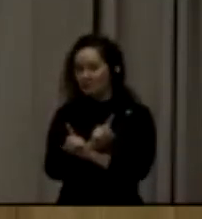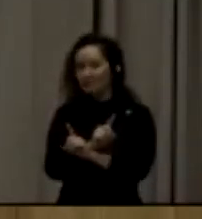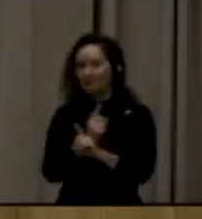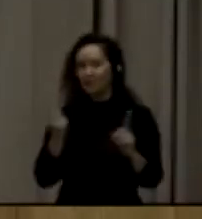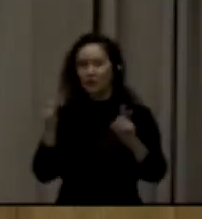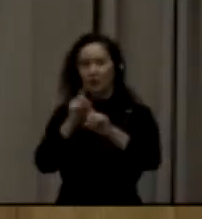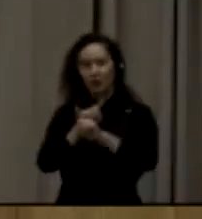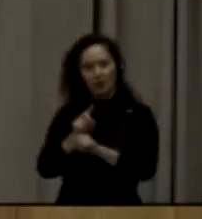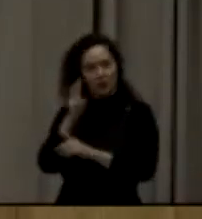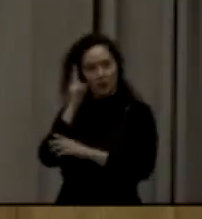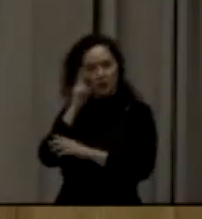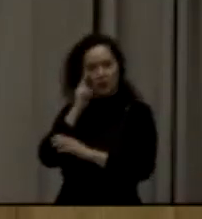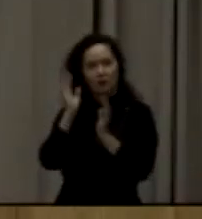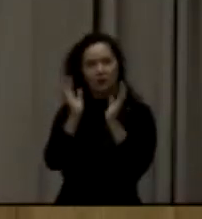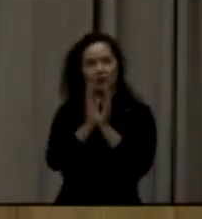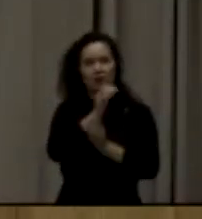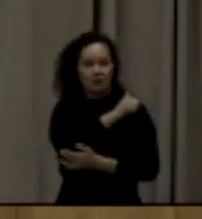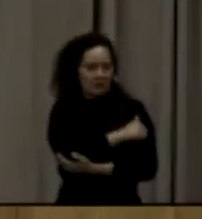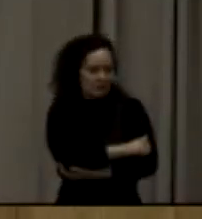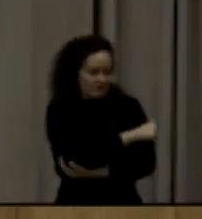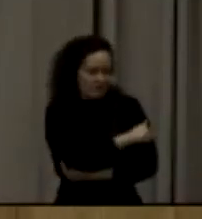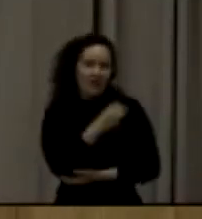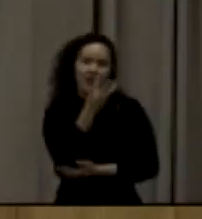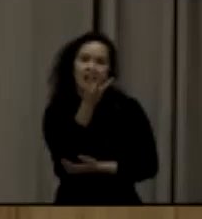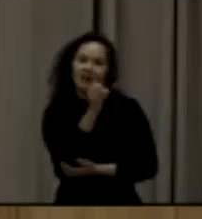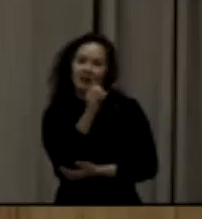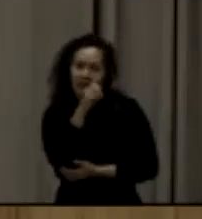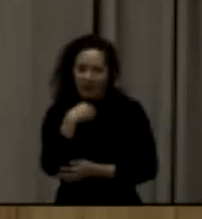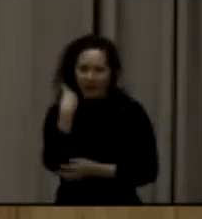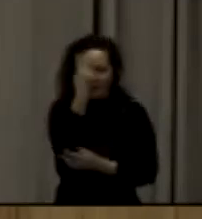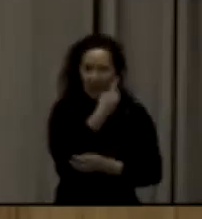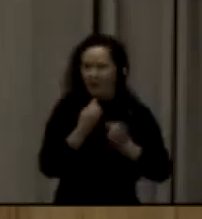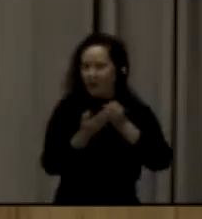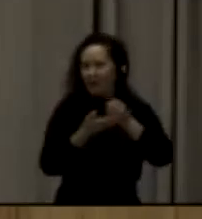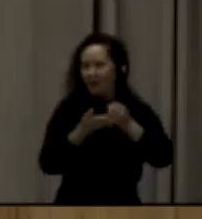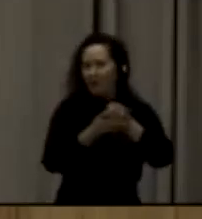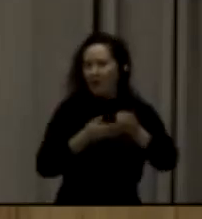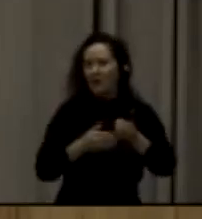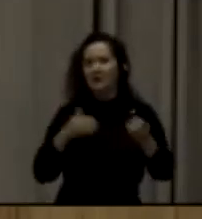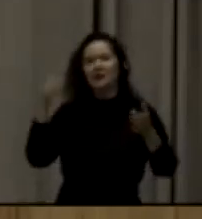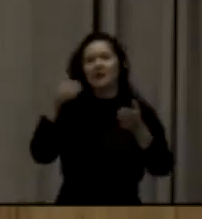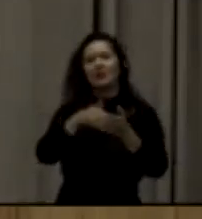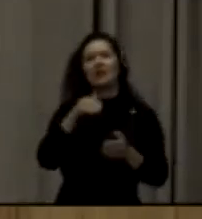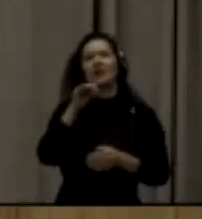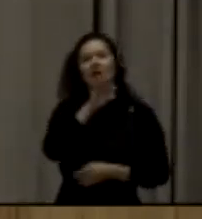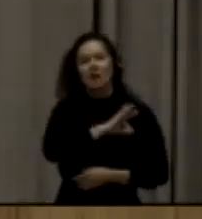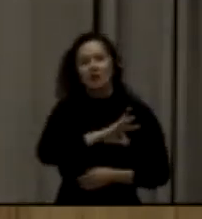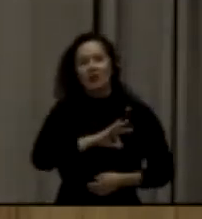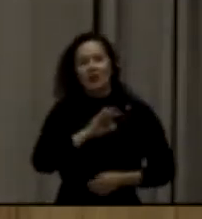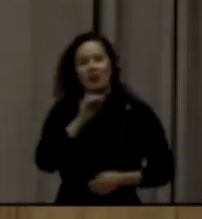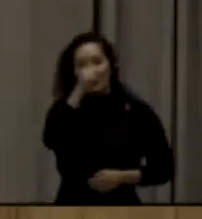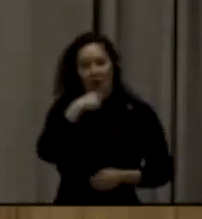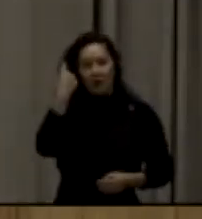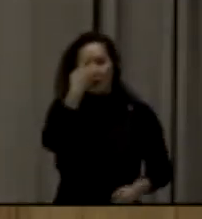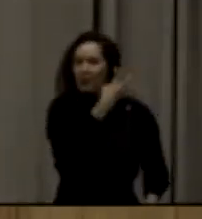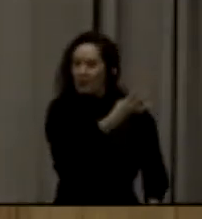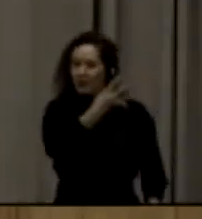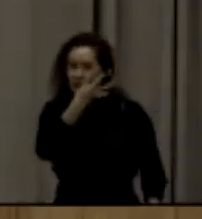o pleito histórico da categoria da enfermagem das 30 horas, que o piso se aplica às 44 horas, isso é